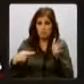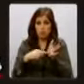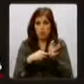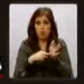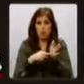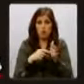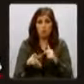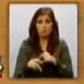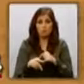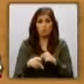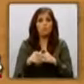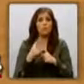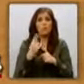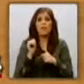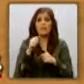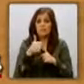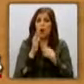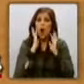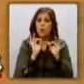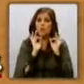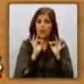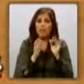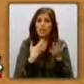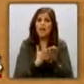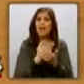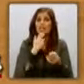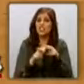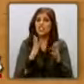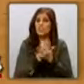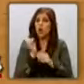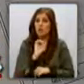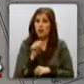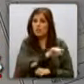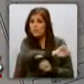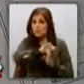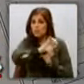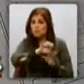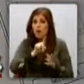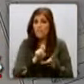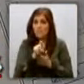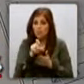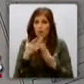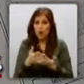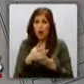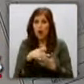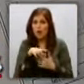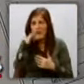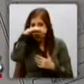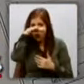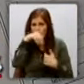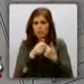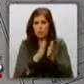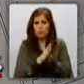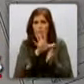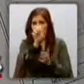em portas USB cuidado pode entrar os mais do que energia este está a ser infectado e agora o pirata pode saber tudo o que lá está a